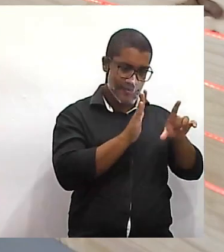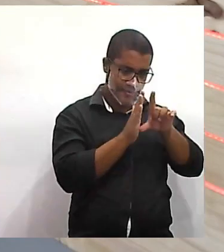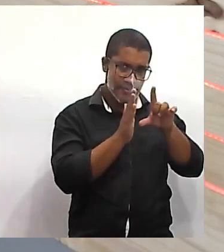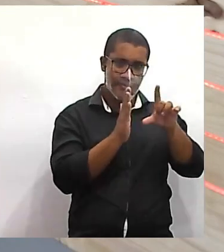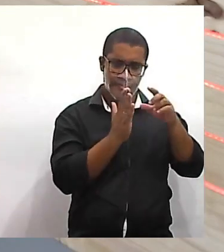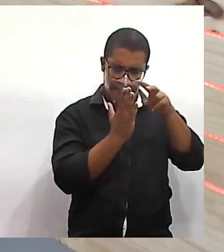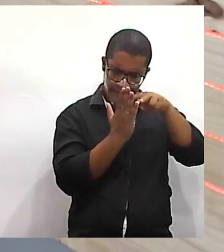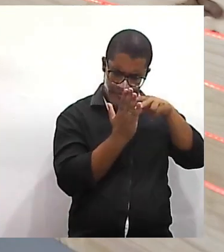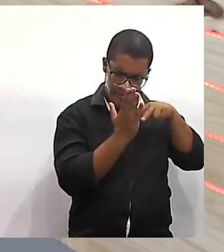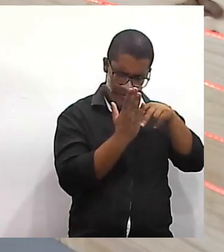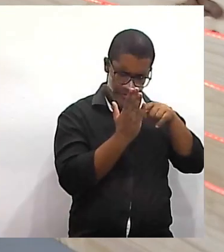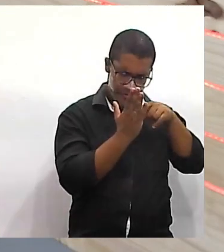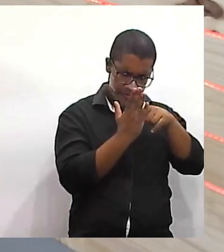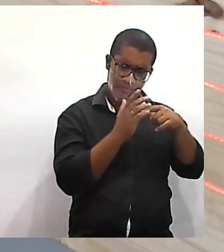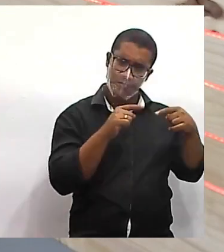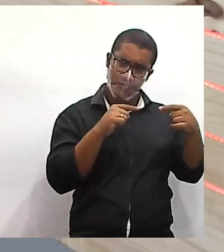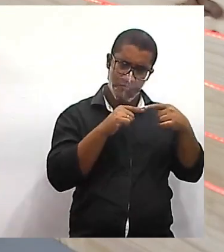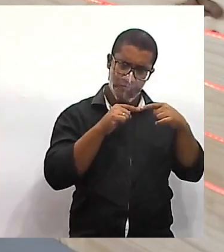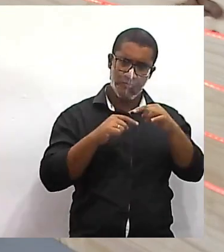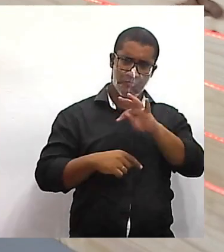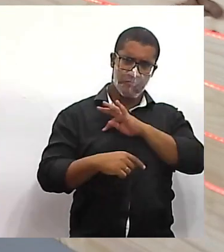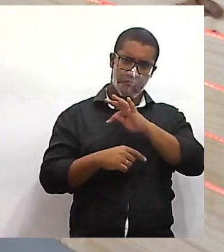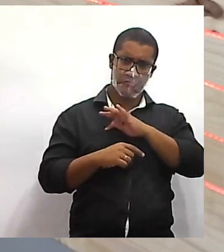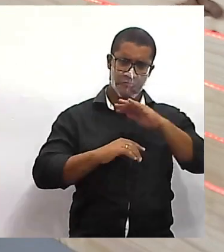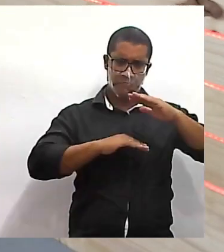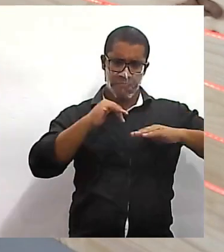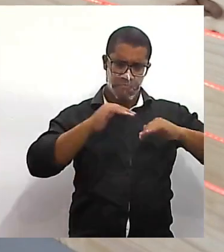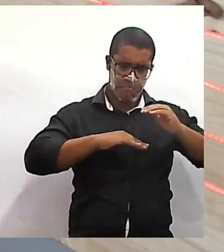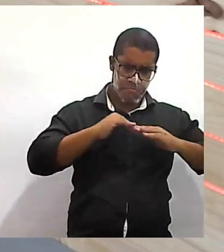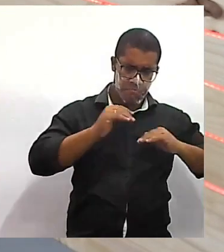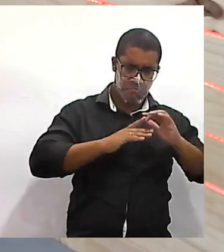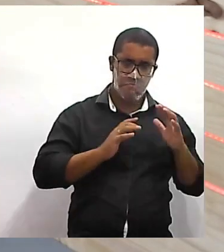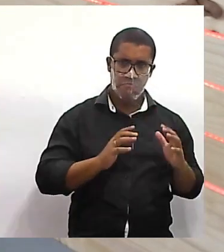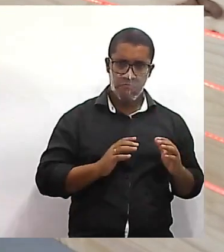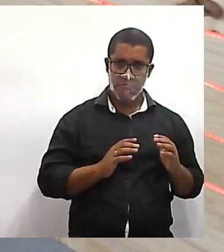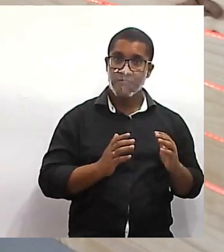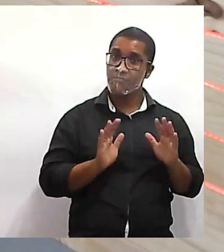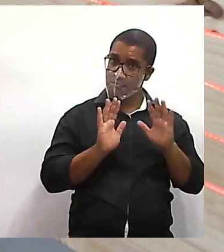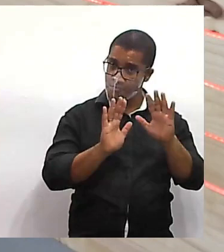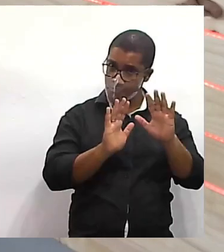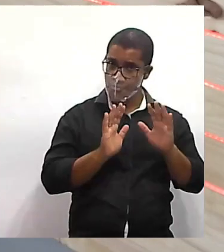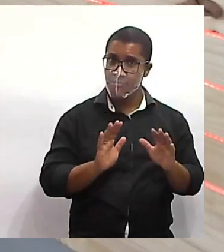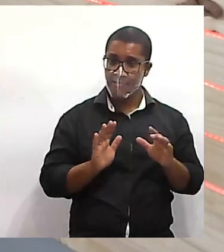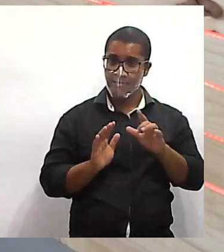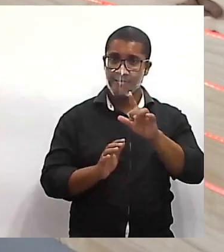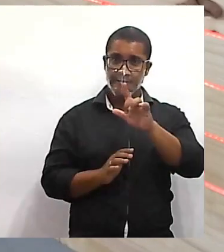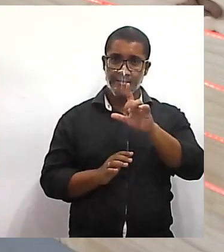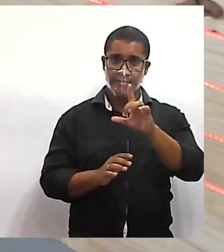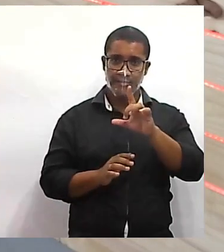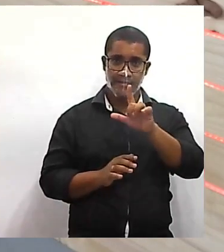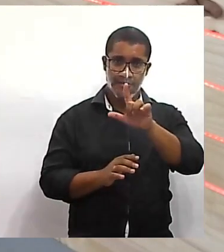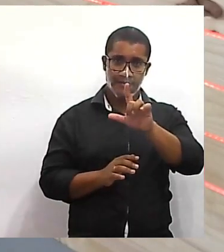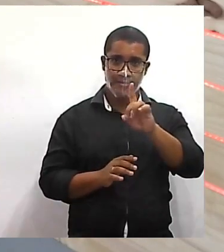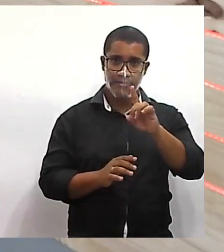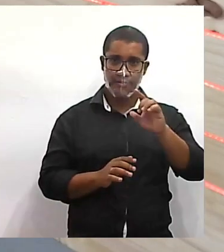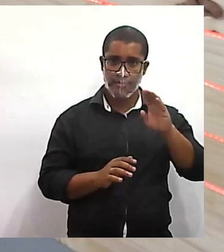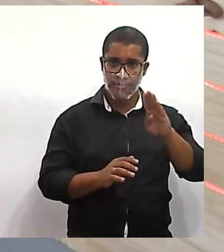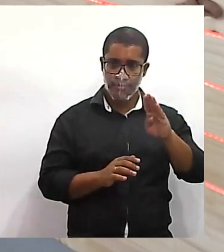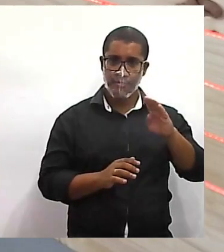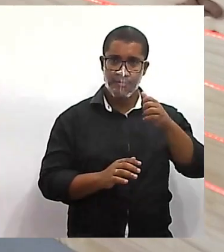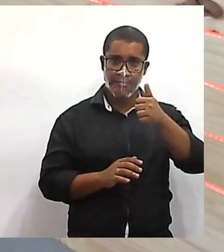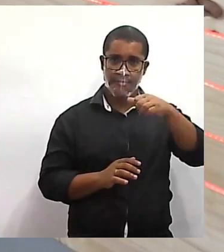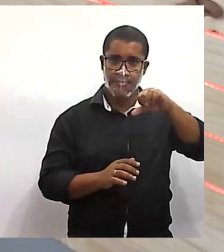um cunho técnico, um cunho profissionalizante, principalmente a LDB de 1971,